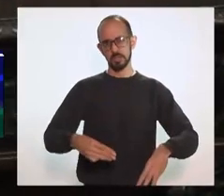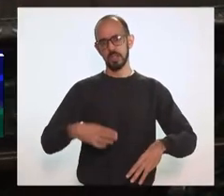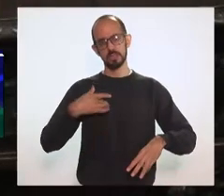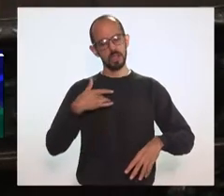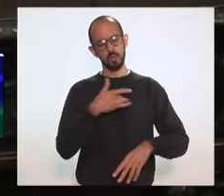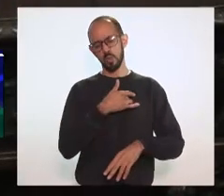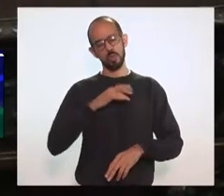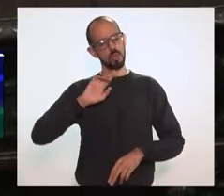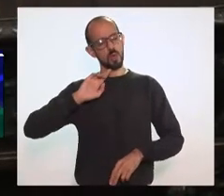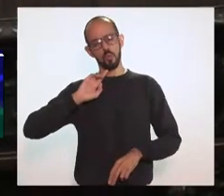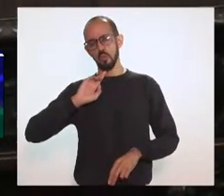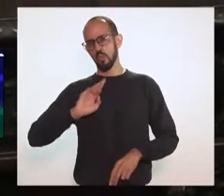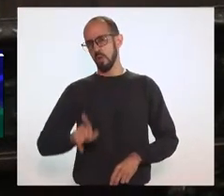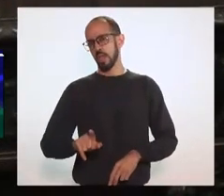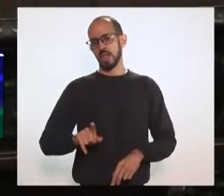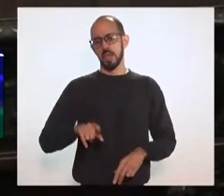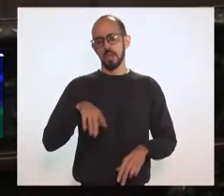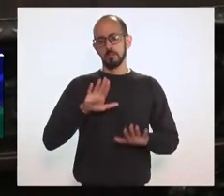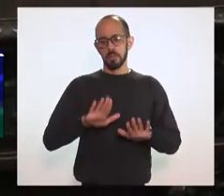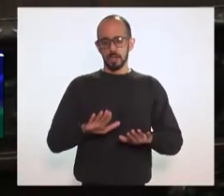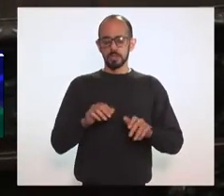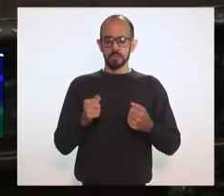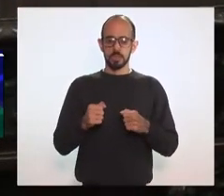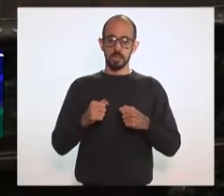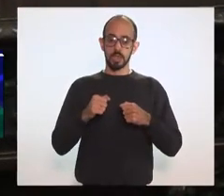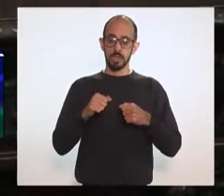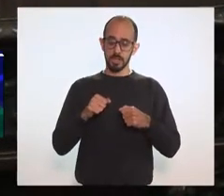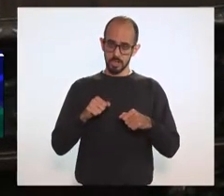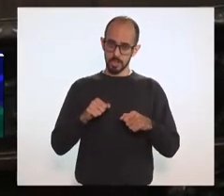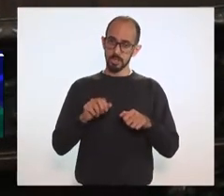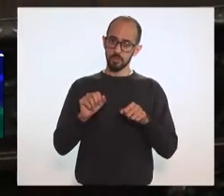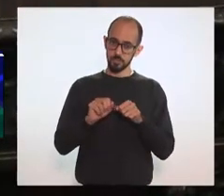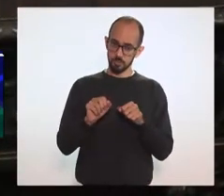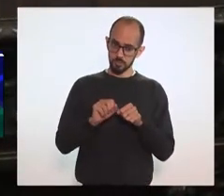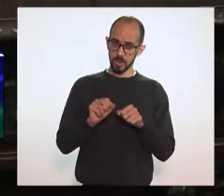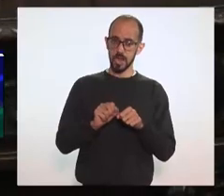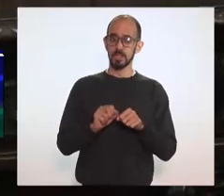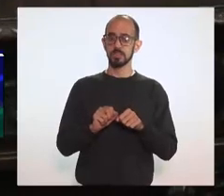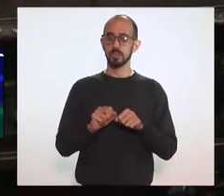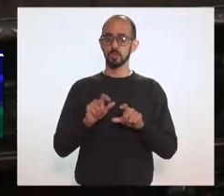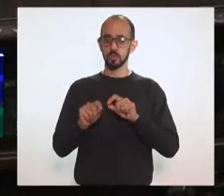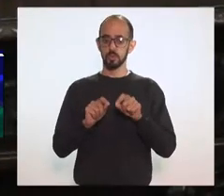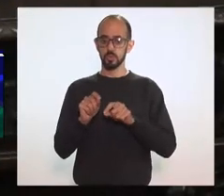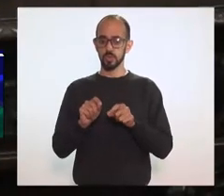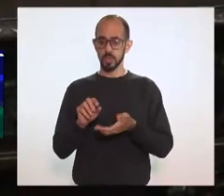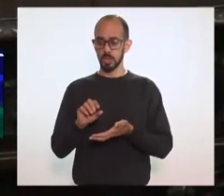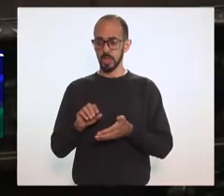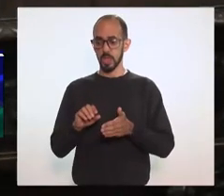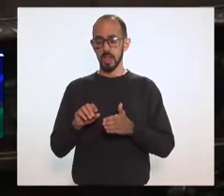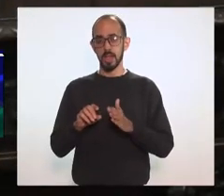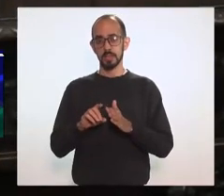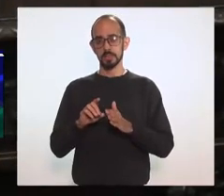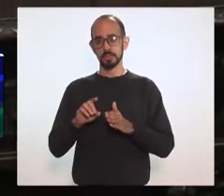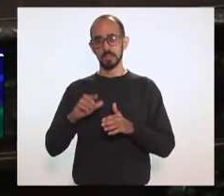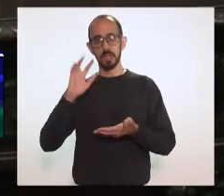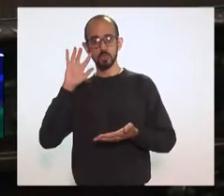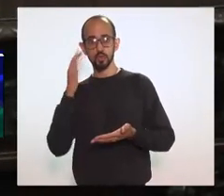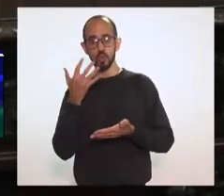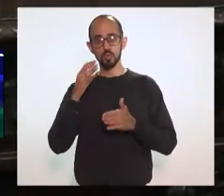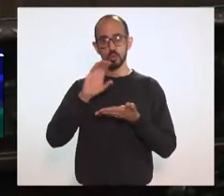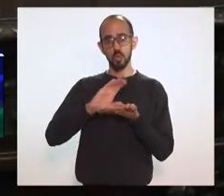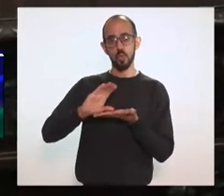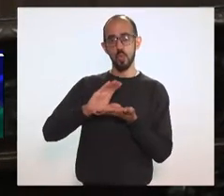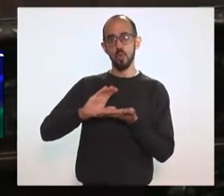nada disso. Que ele lance mão do dispositivo constitucional que assegura autonomia aos